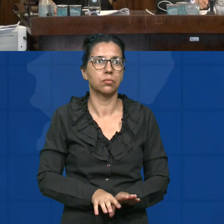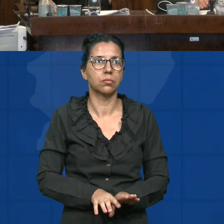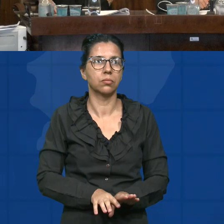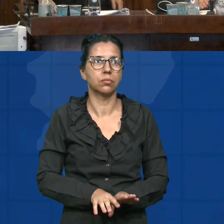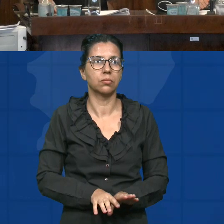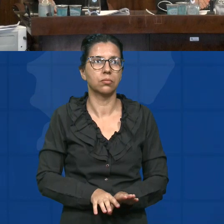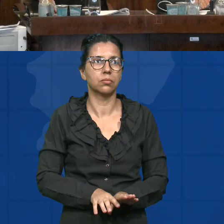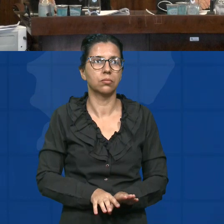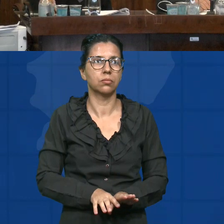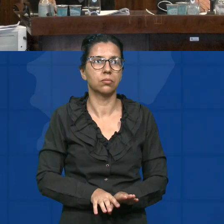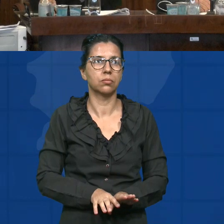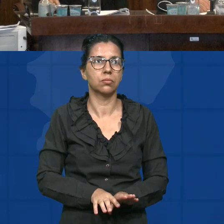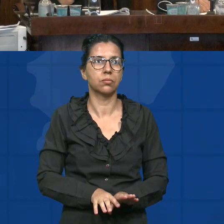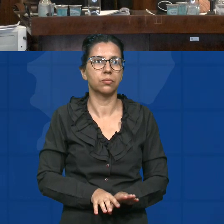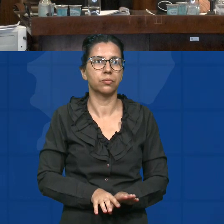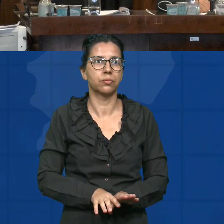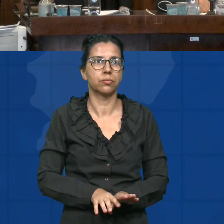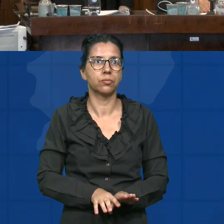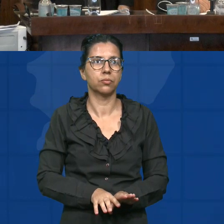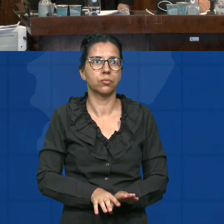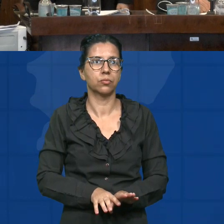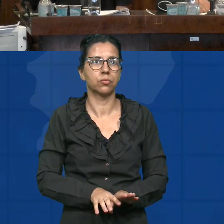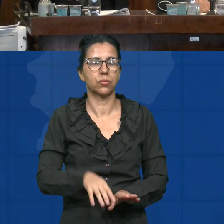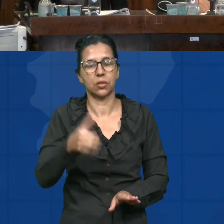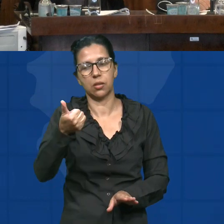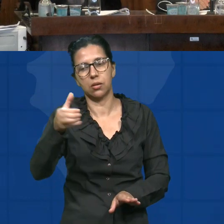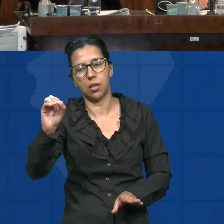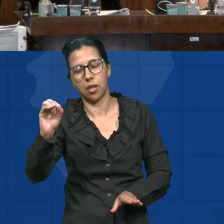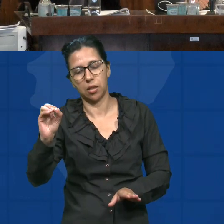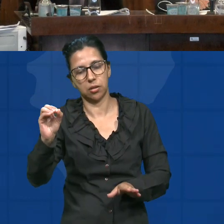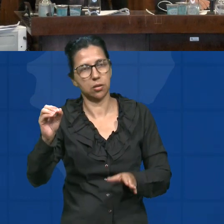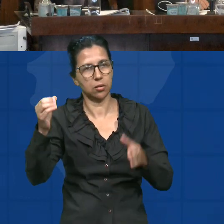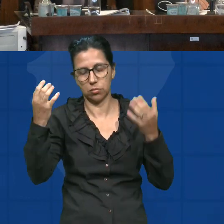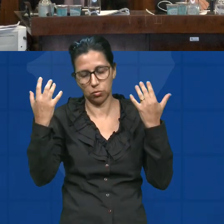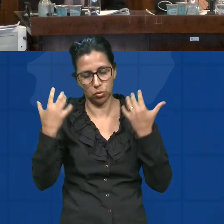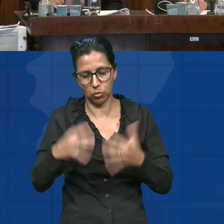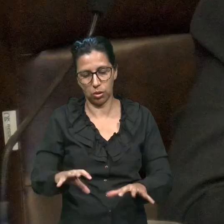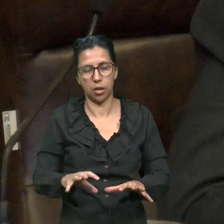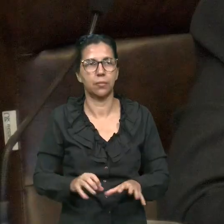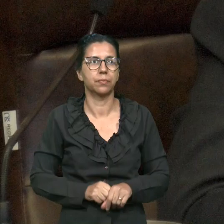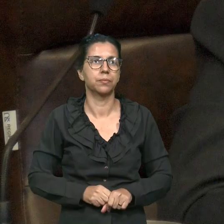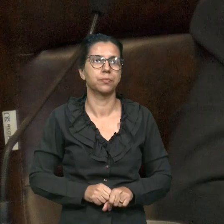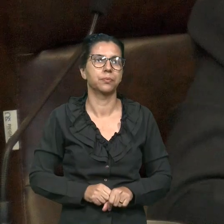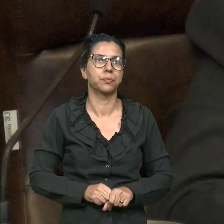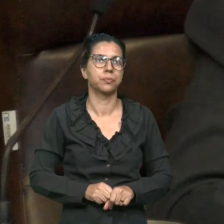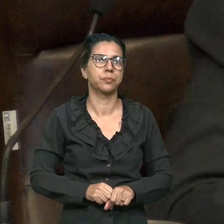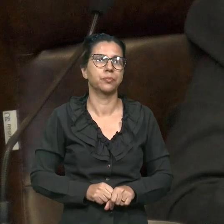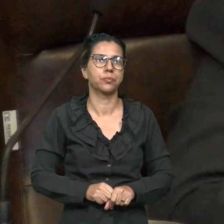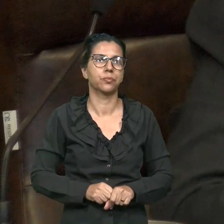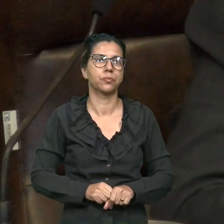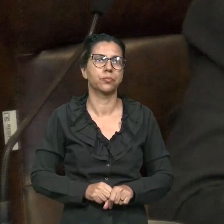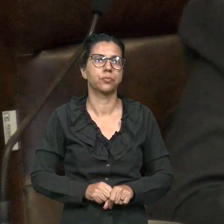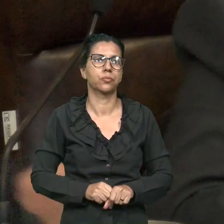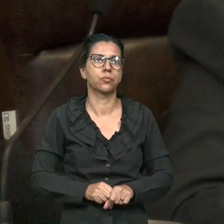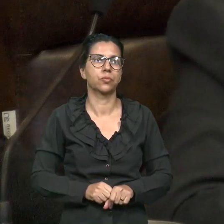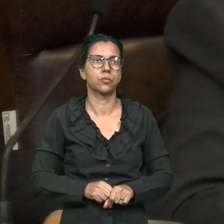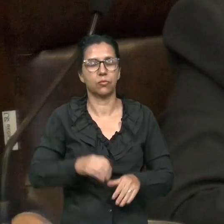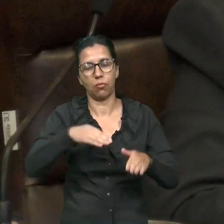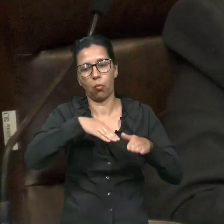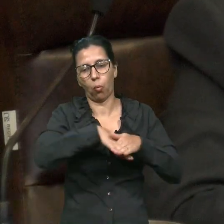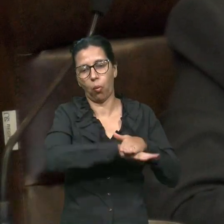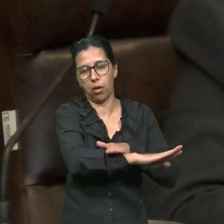Fica rejeitado por 10 votos contrários e 2 favoráveis. Vai ao